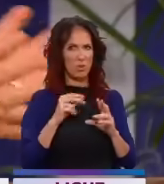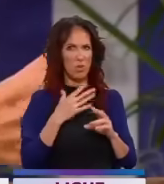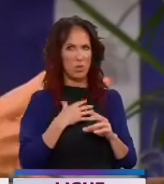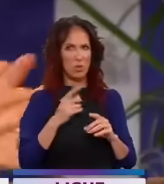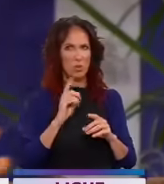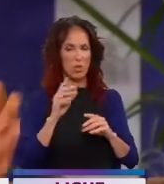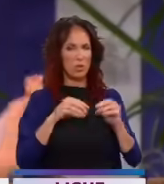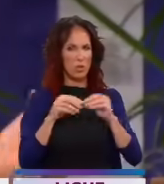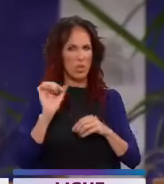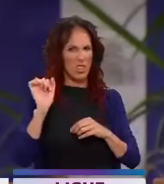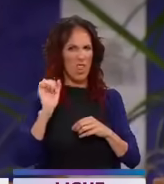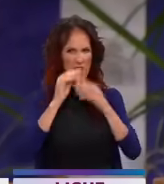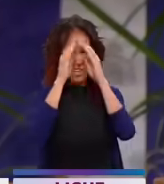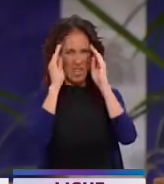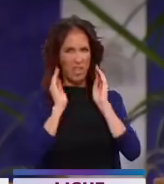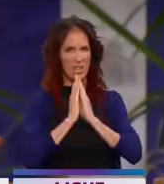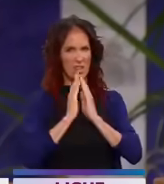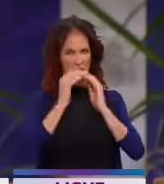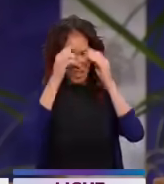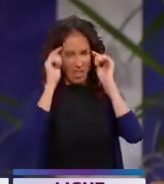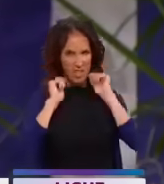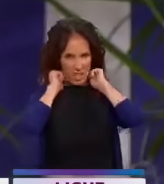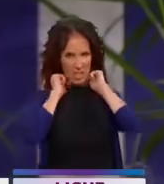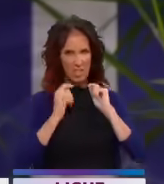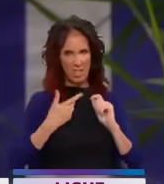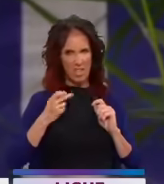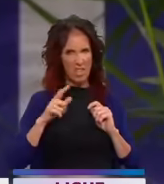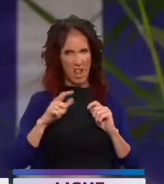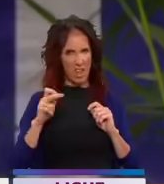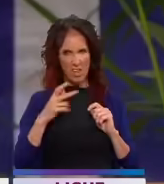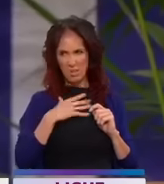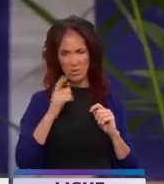Do jogo dela no Big Brother anterior. Mas vou-te dizer...